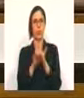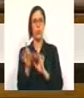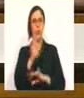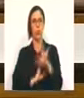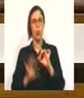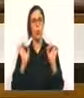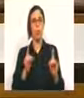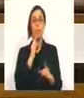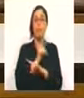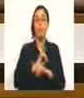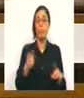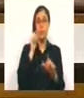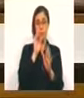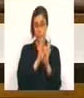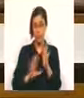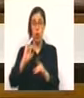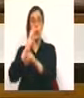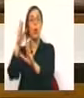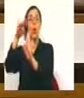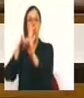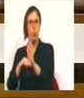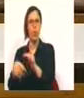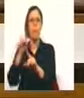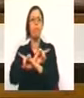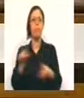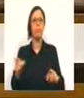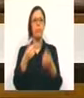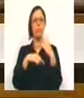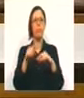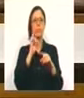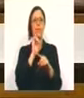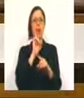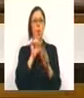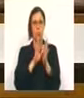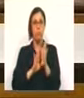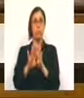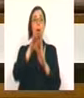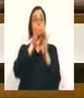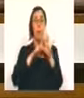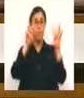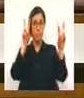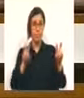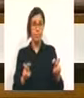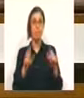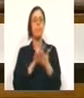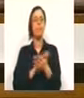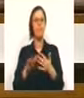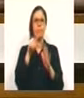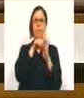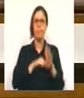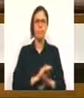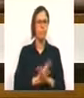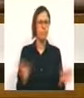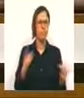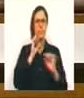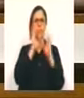comunitários. Impedir o desvio de verbas para outros programas e impedir o desvio de verbas de programas temáticos sem critérios,